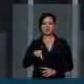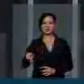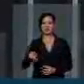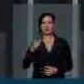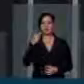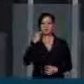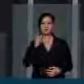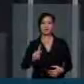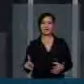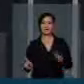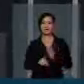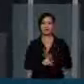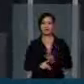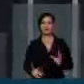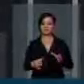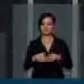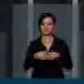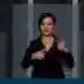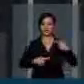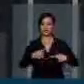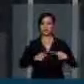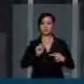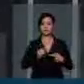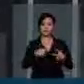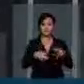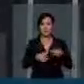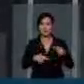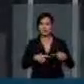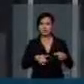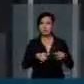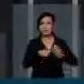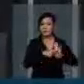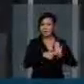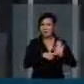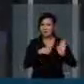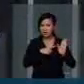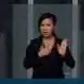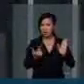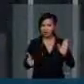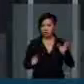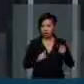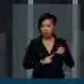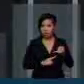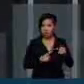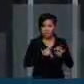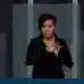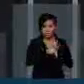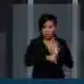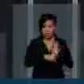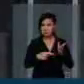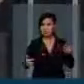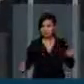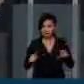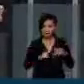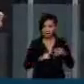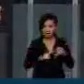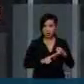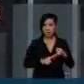que não tem programa, que não tem projeto, que não tem ideologia política, de um lado, e uma